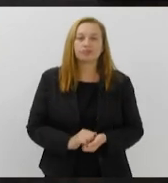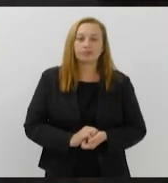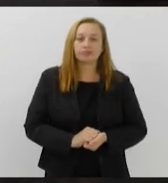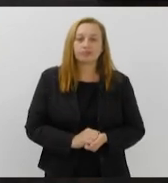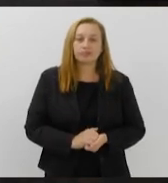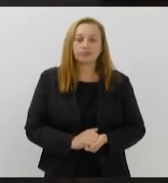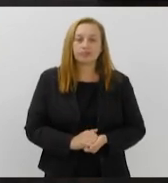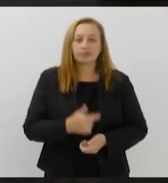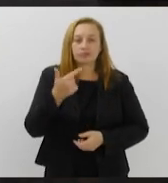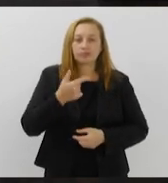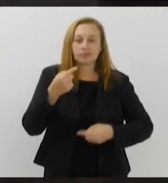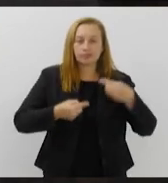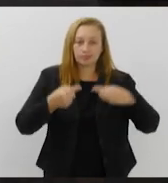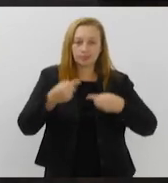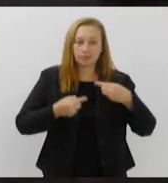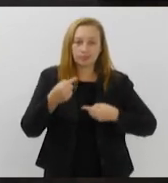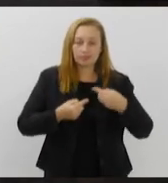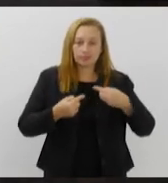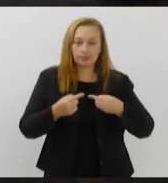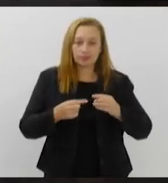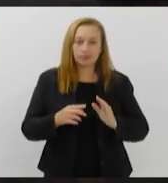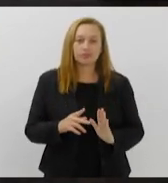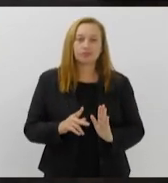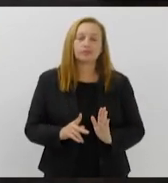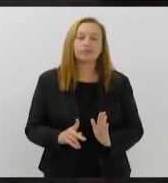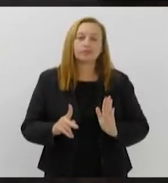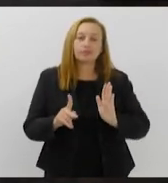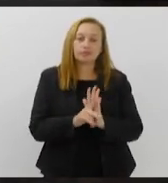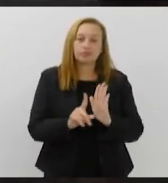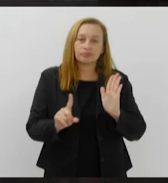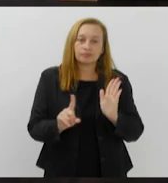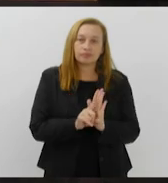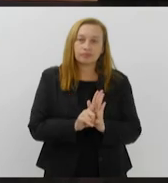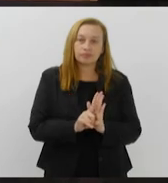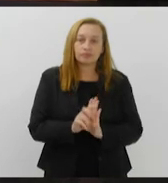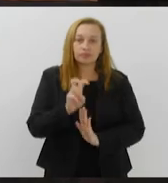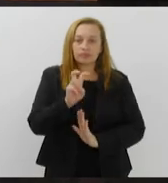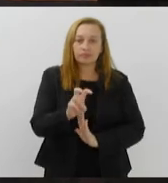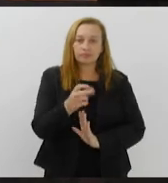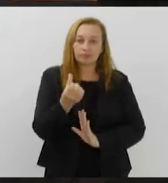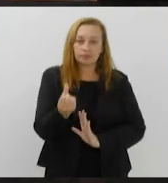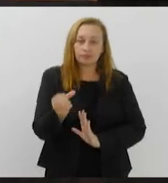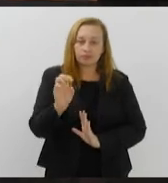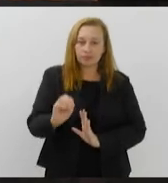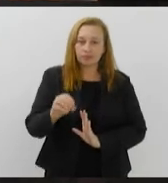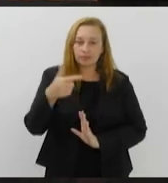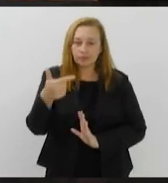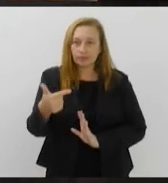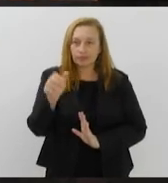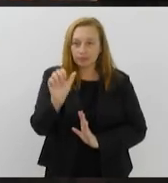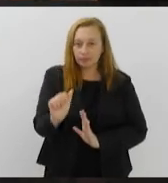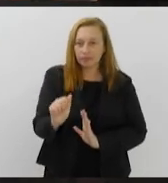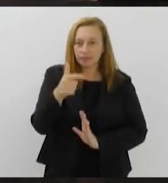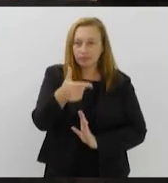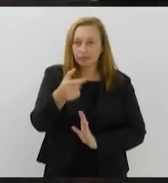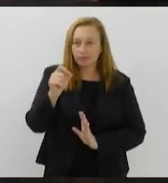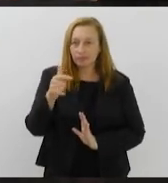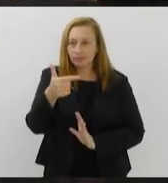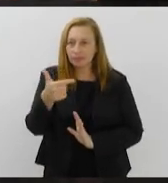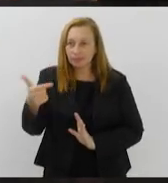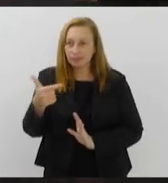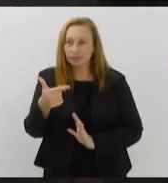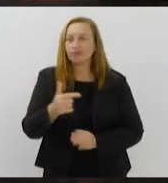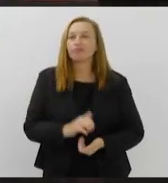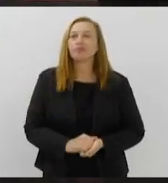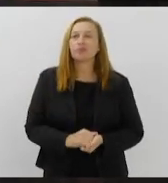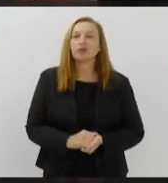tramitação ordinária, em segunda discussão, redação do vencido assim emendada. Projeto de lei número 5.602-A de